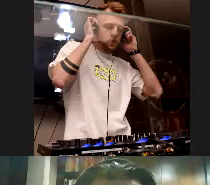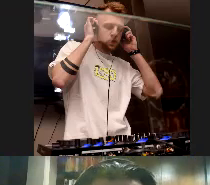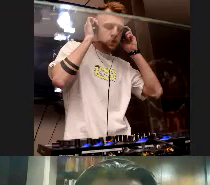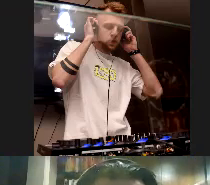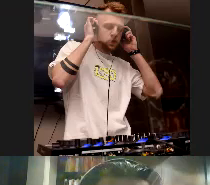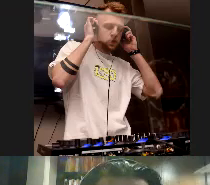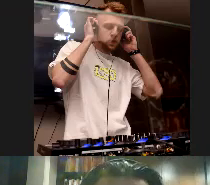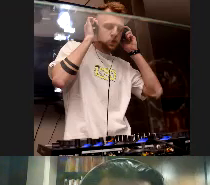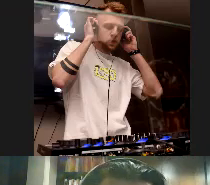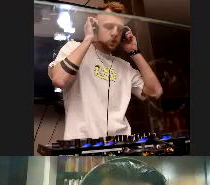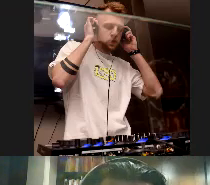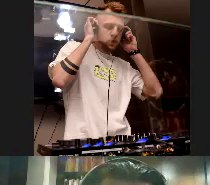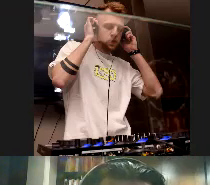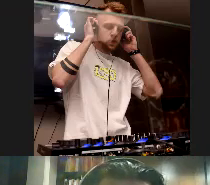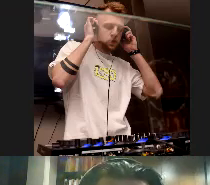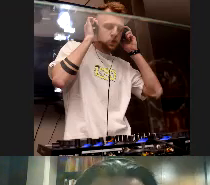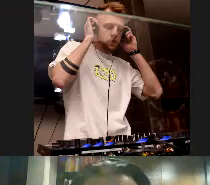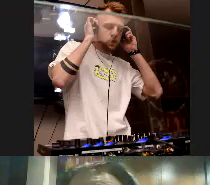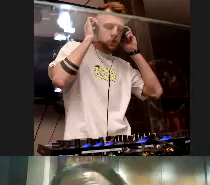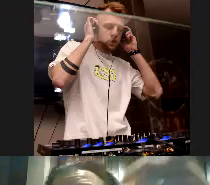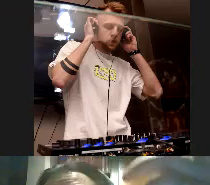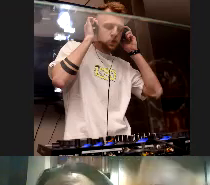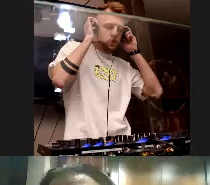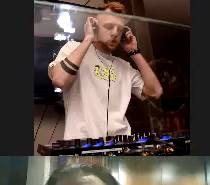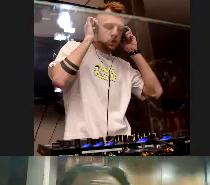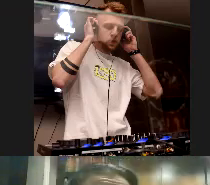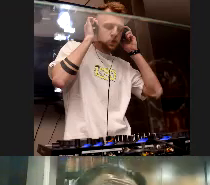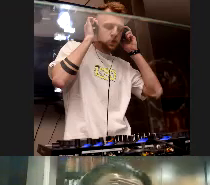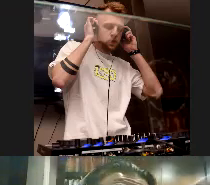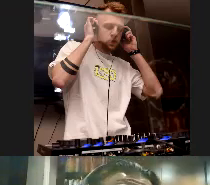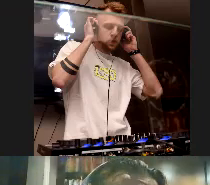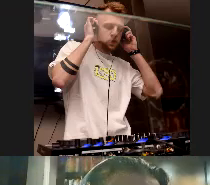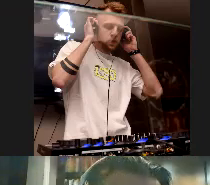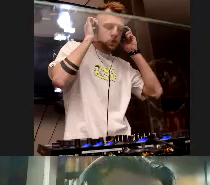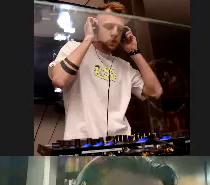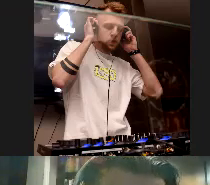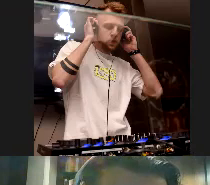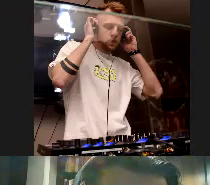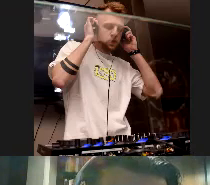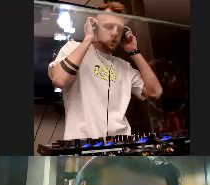coisa. Isso é insignificante. Nunca choveu tanto. Nunca choveu tanto que tu viu.